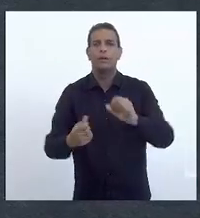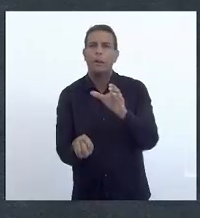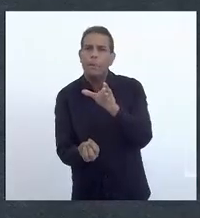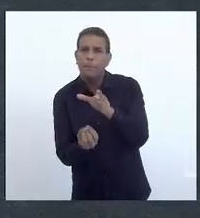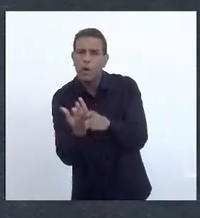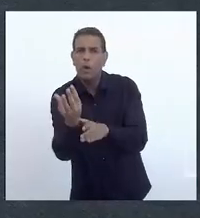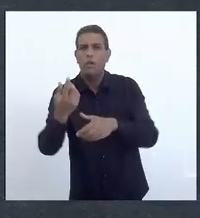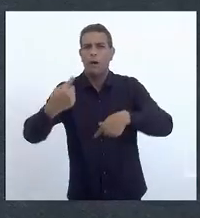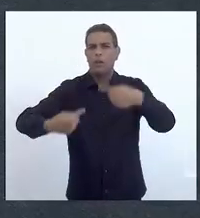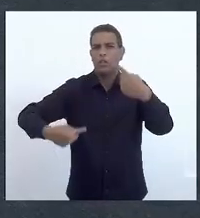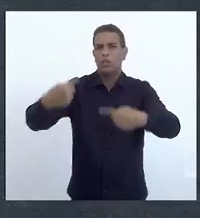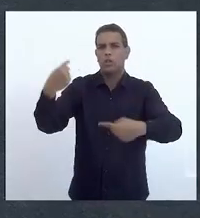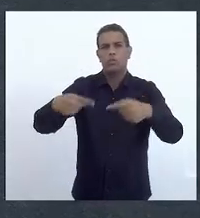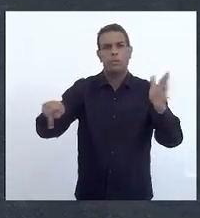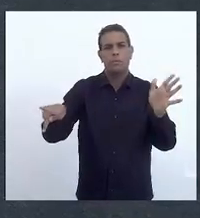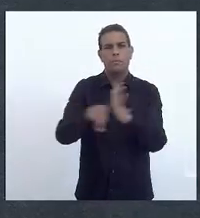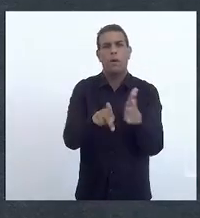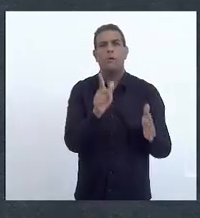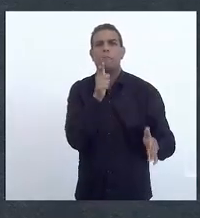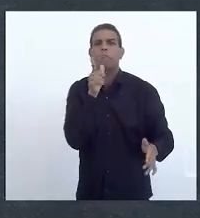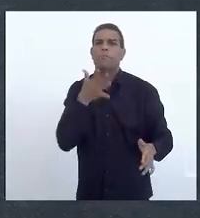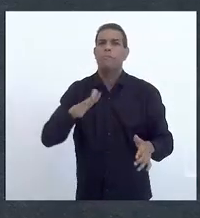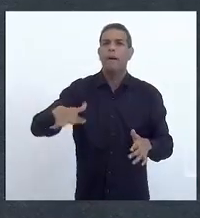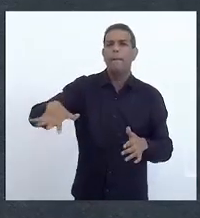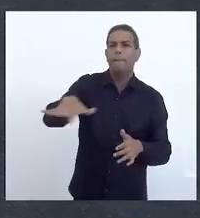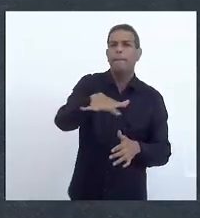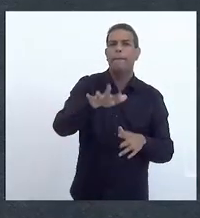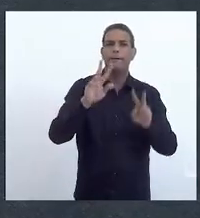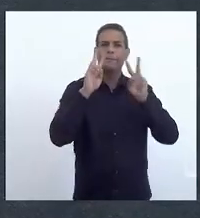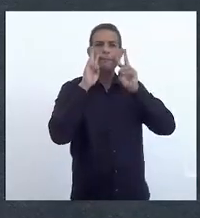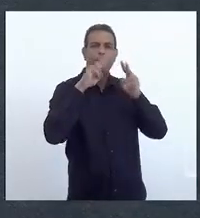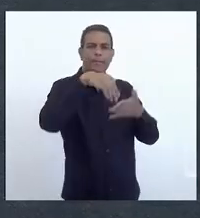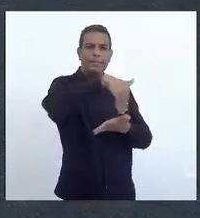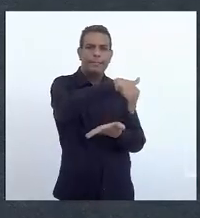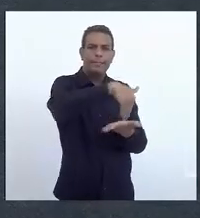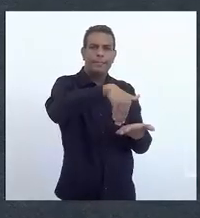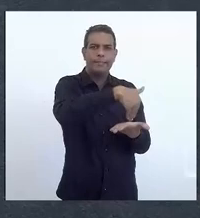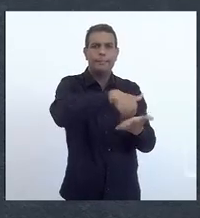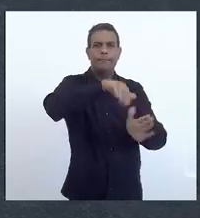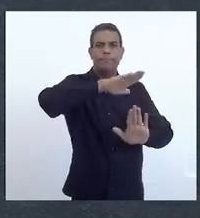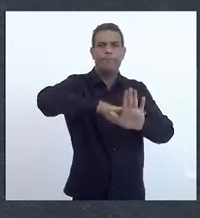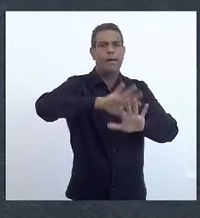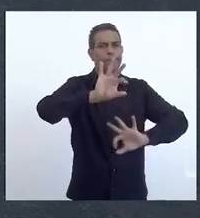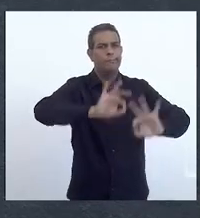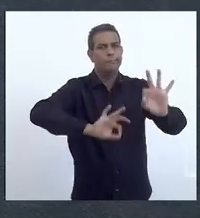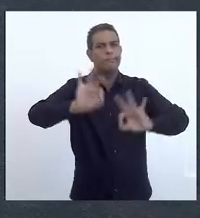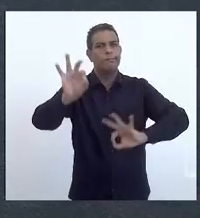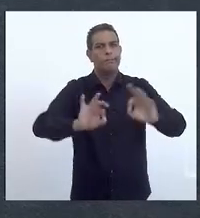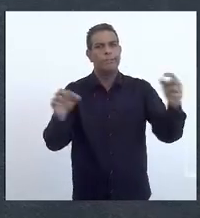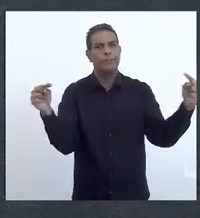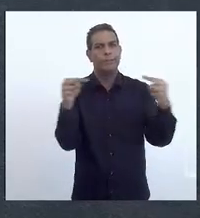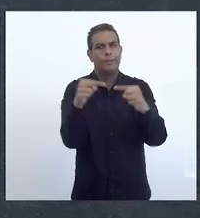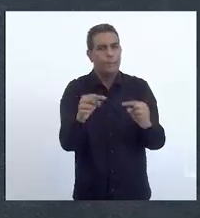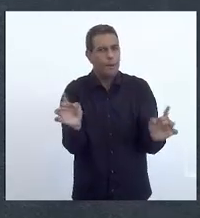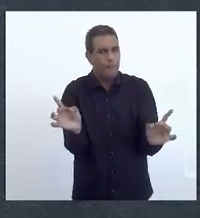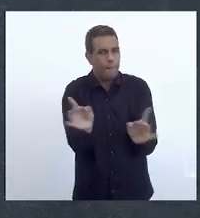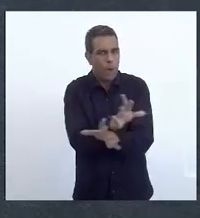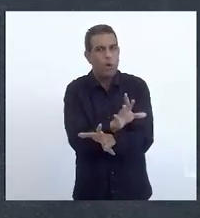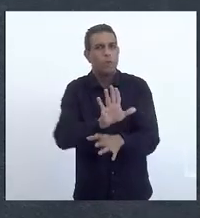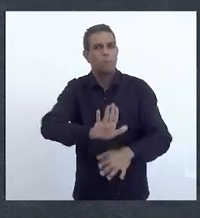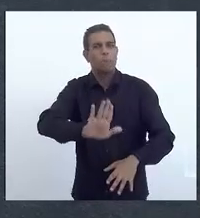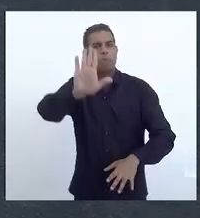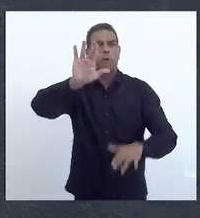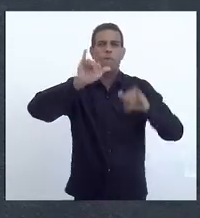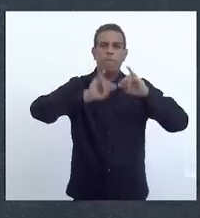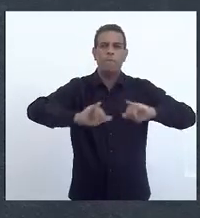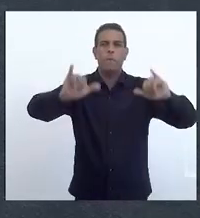discussões da economia do mar, presidida pelo secretário de Planejamento. Então, depois quero declarar o voto, mas